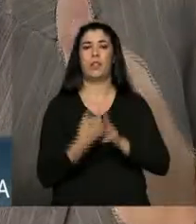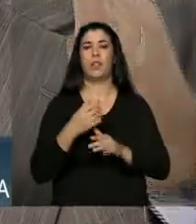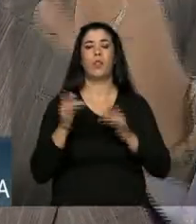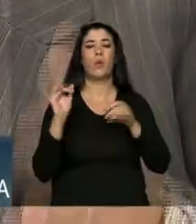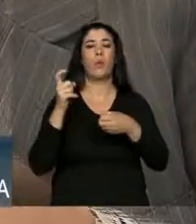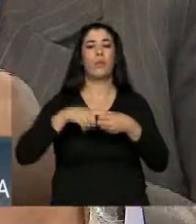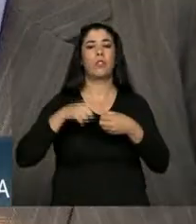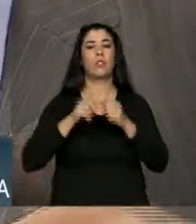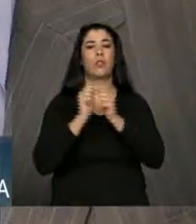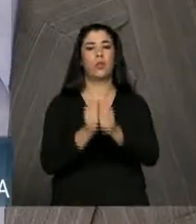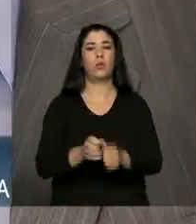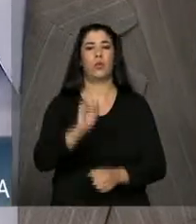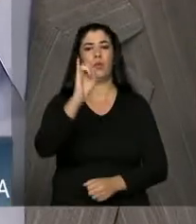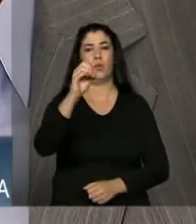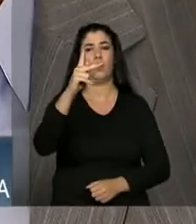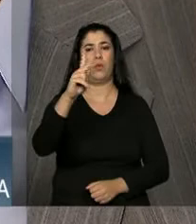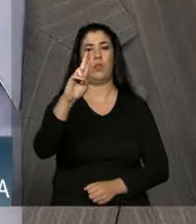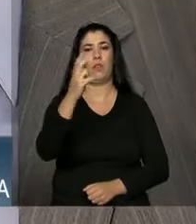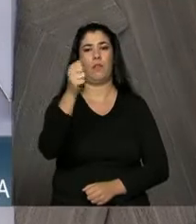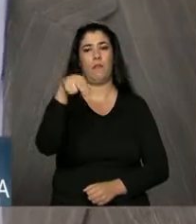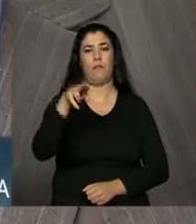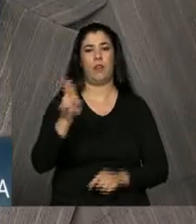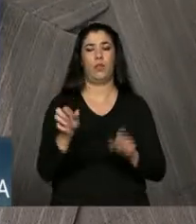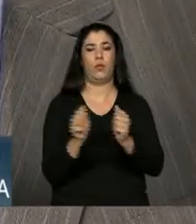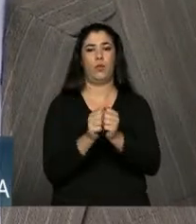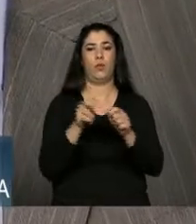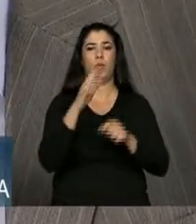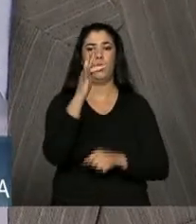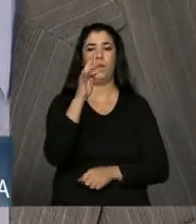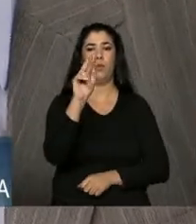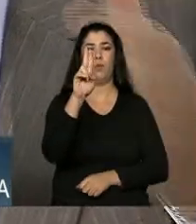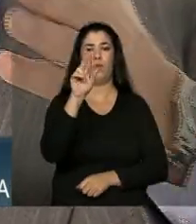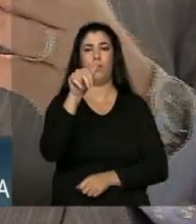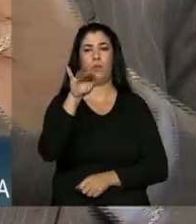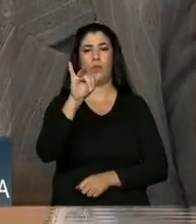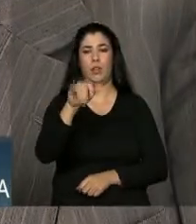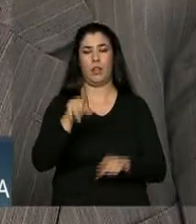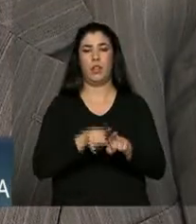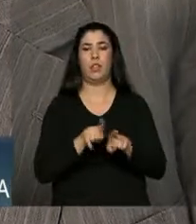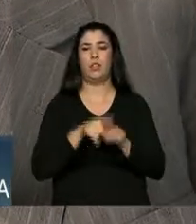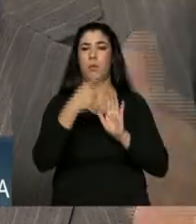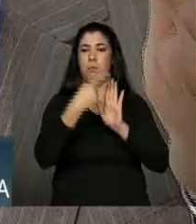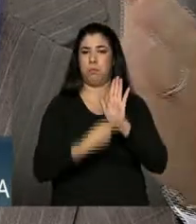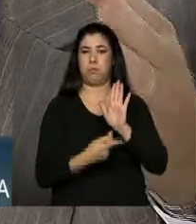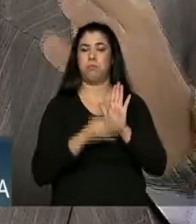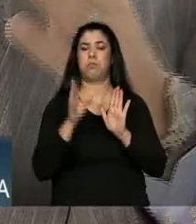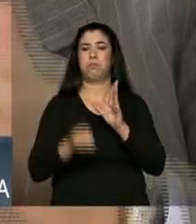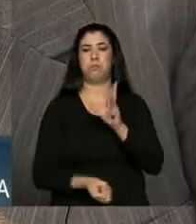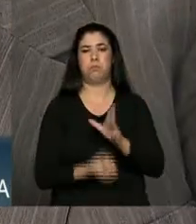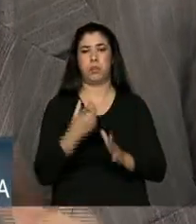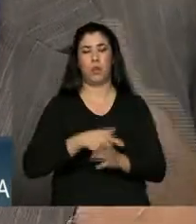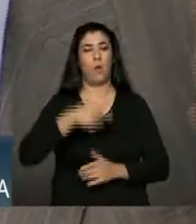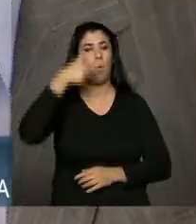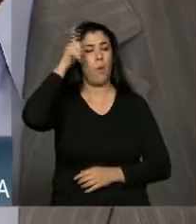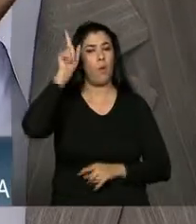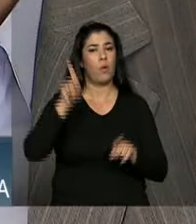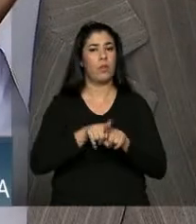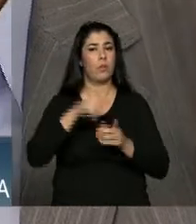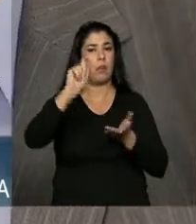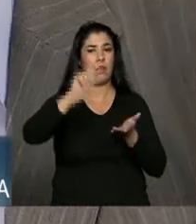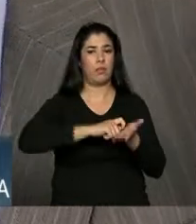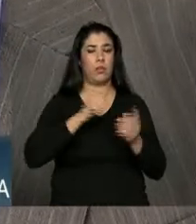da FUNAI pois bem a portaria já saiu tem aproximadamente 20 dias e ontem e eu assinei